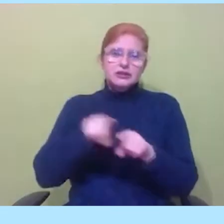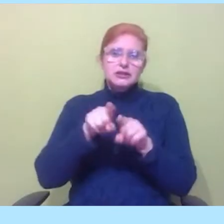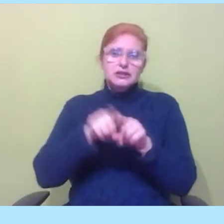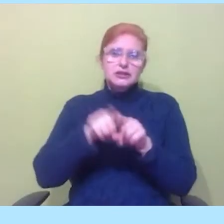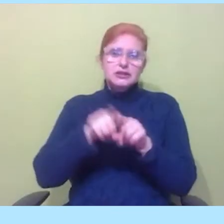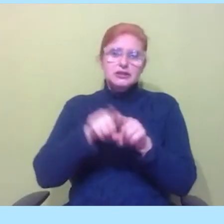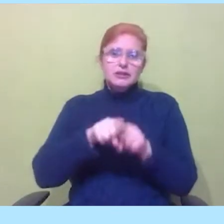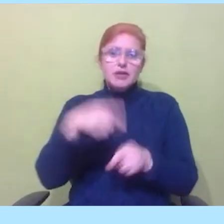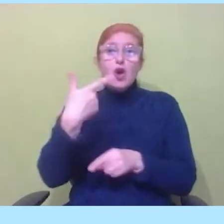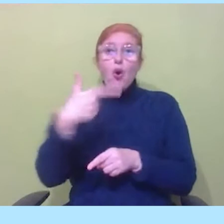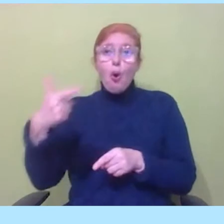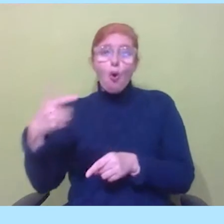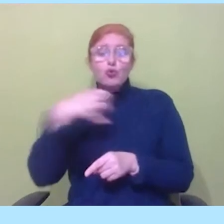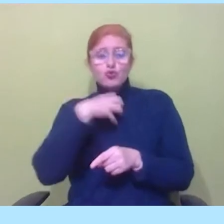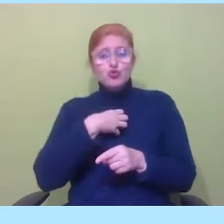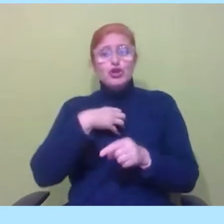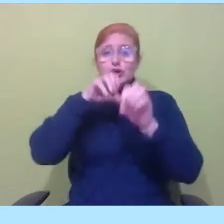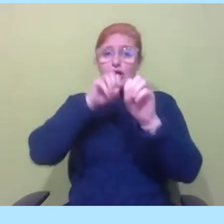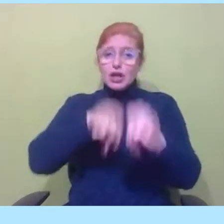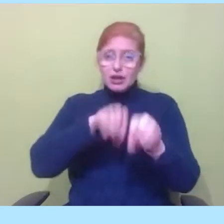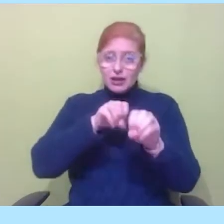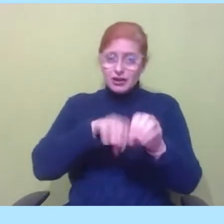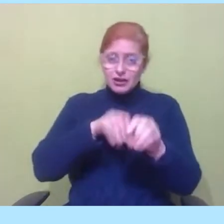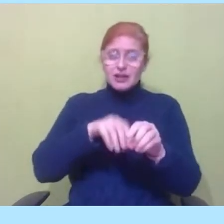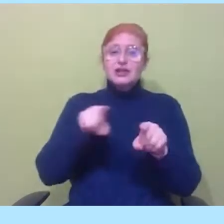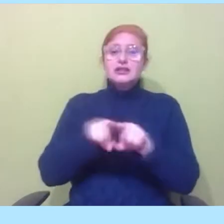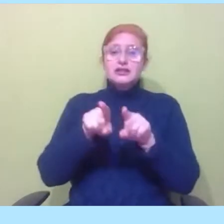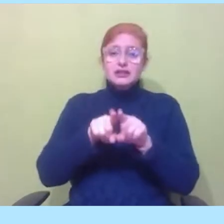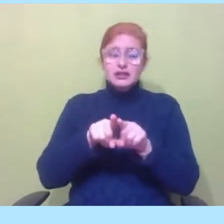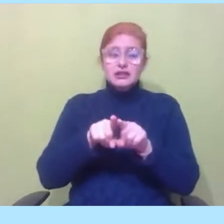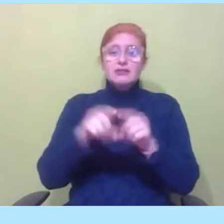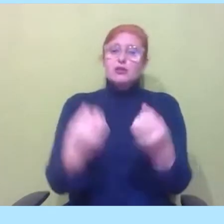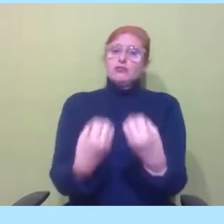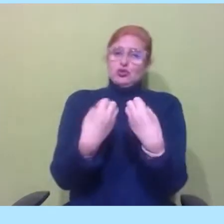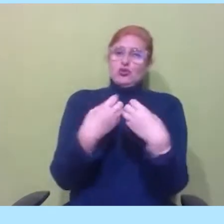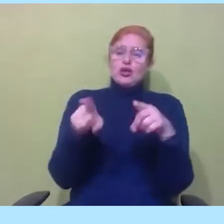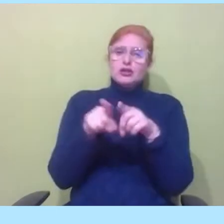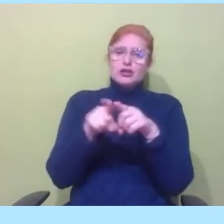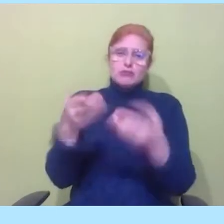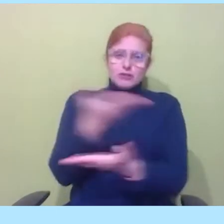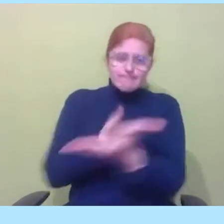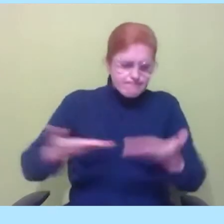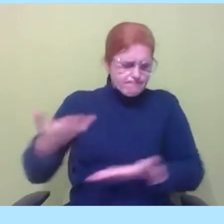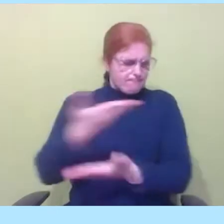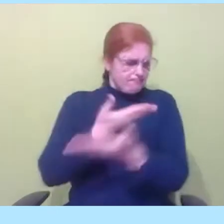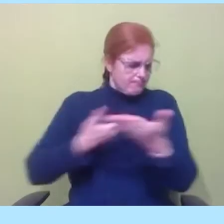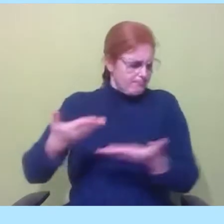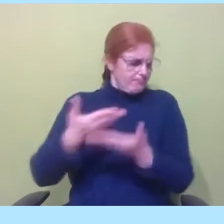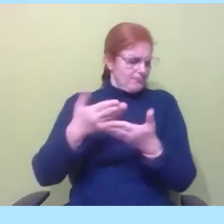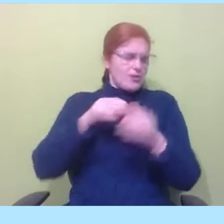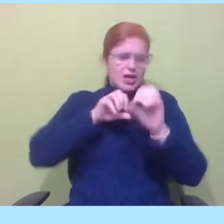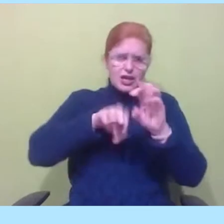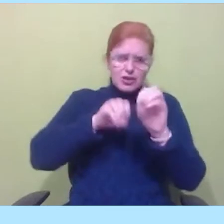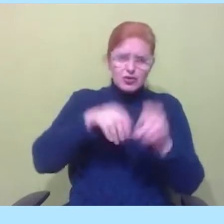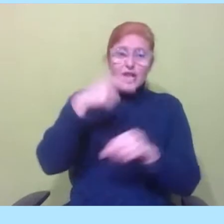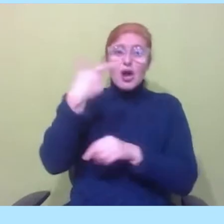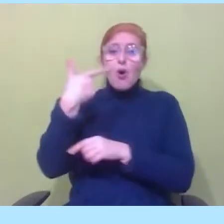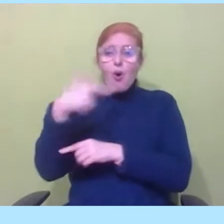de nos educarmos em conjunto, né? Muito mais do que educar ao outro, né?